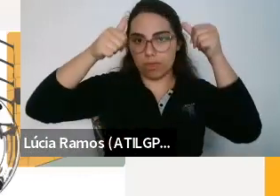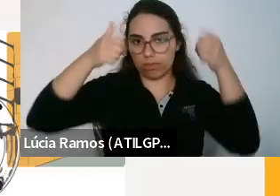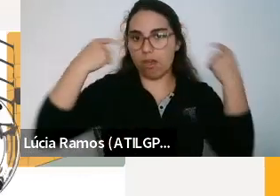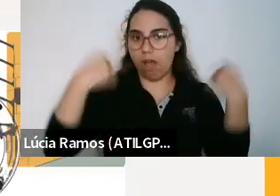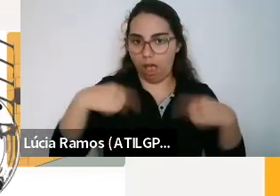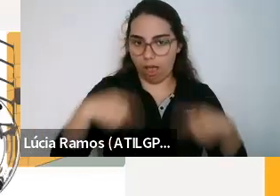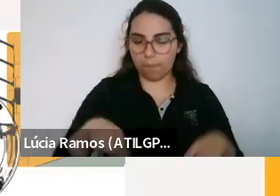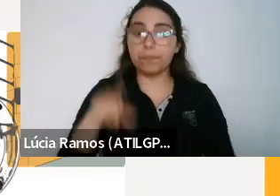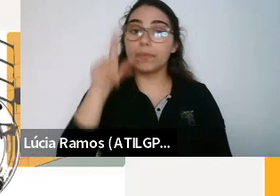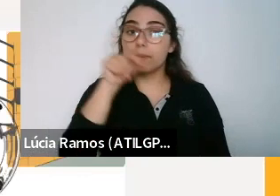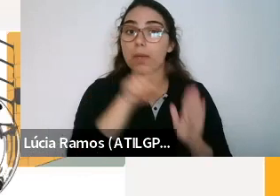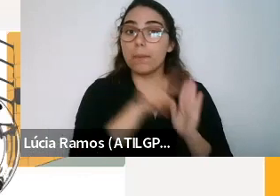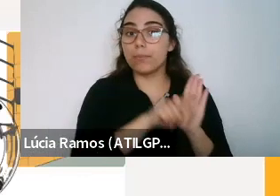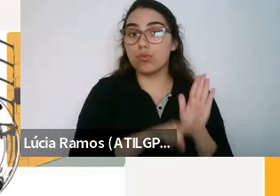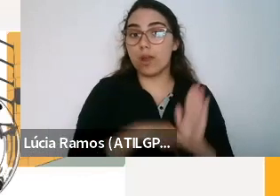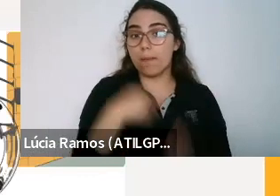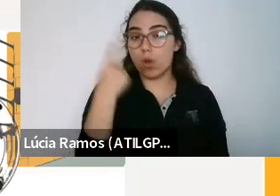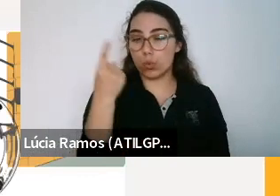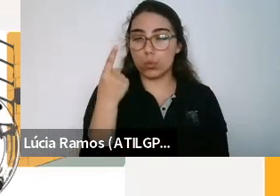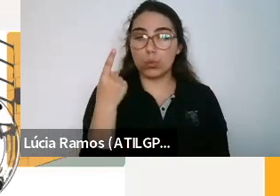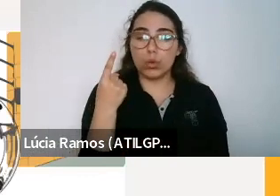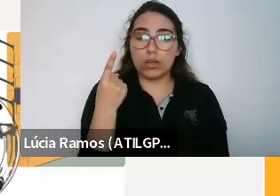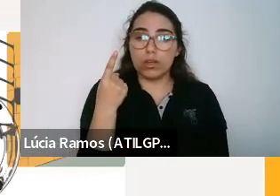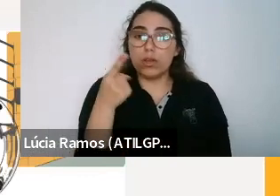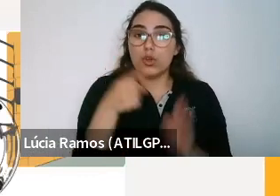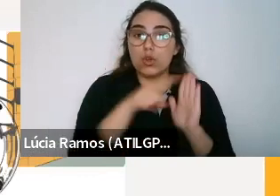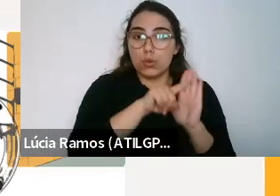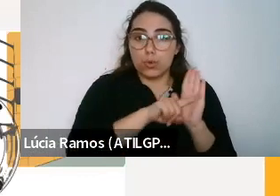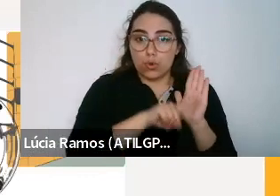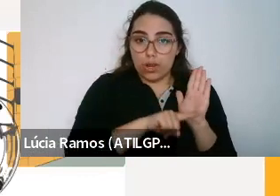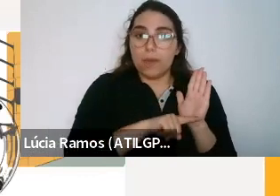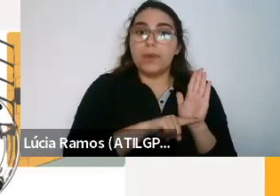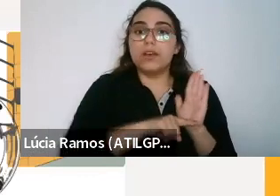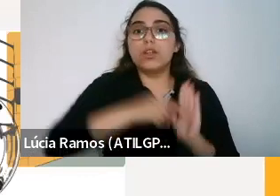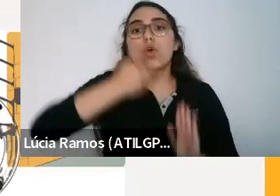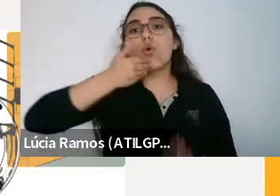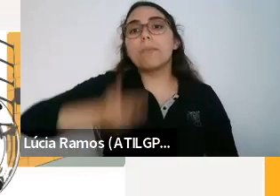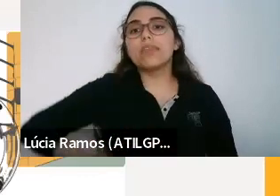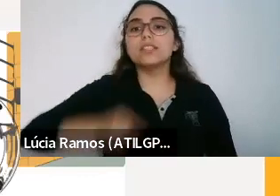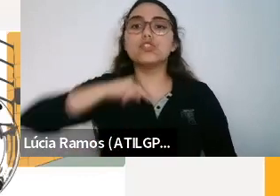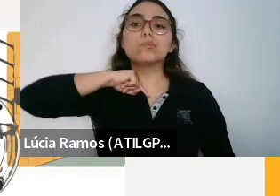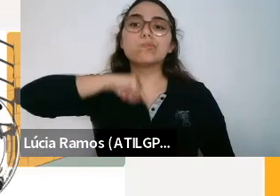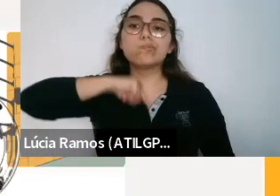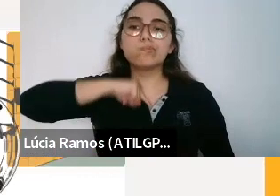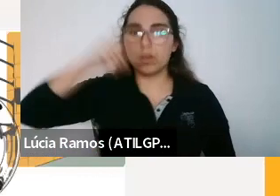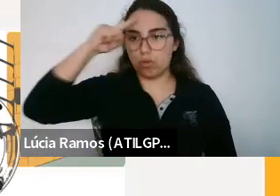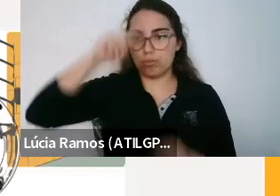que é o. Estes programas de competências socioemocionais, de uma forma geral, todos eles visam